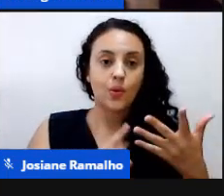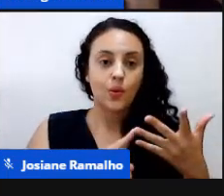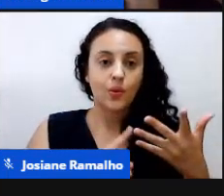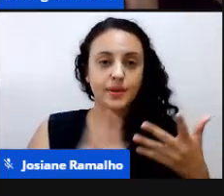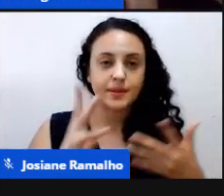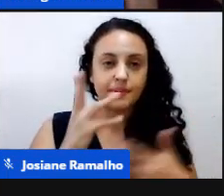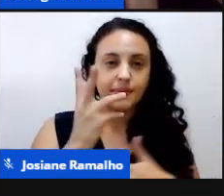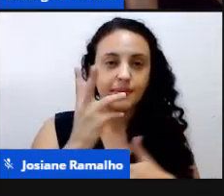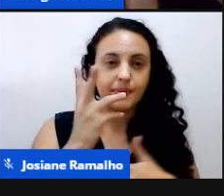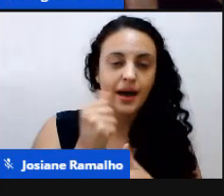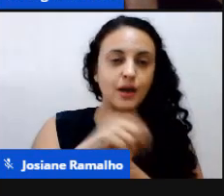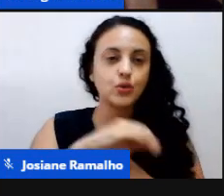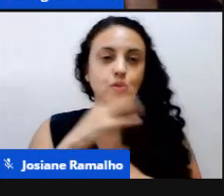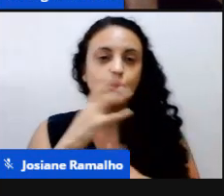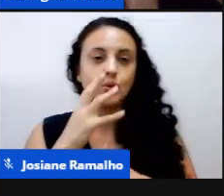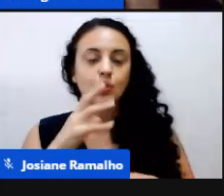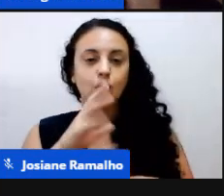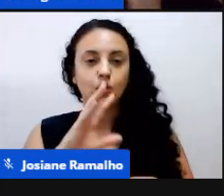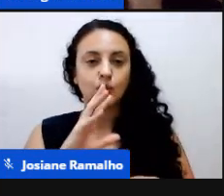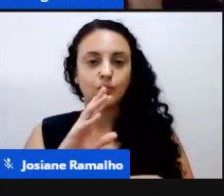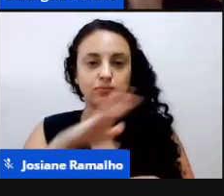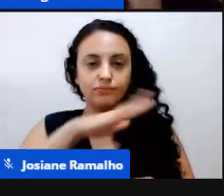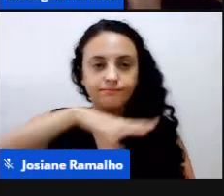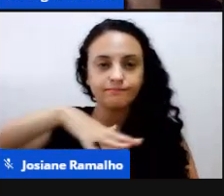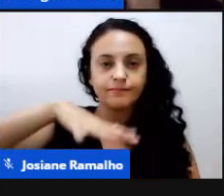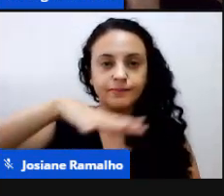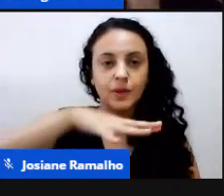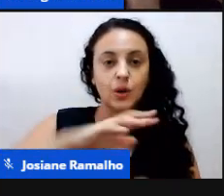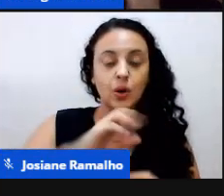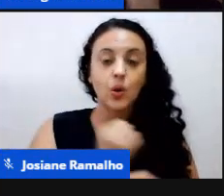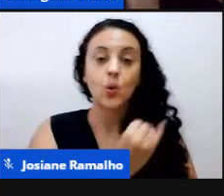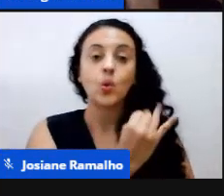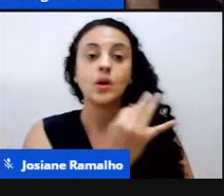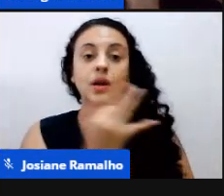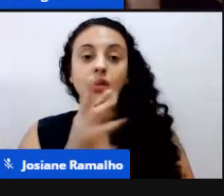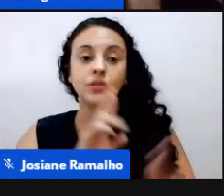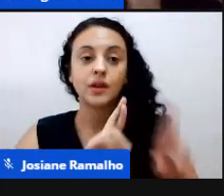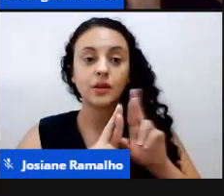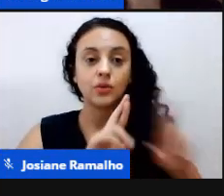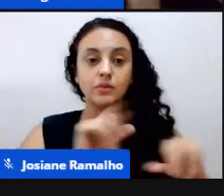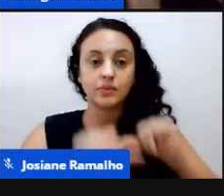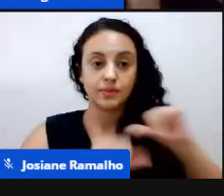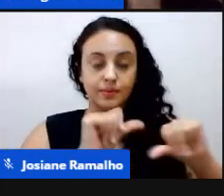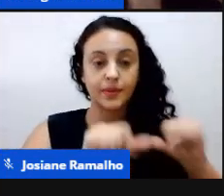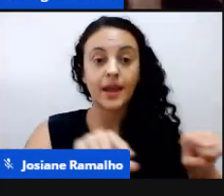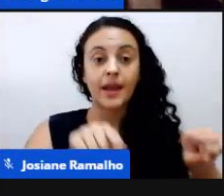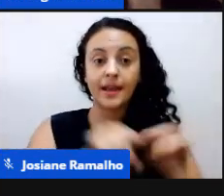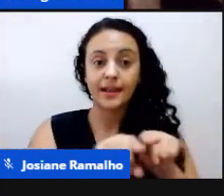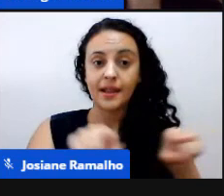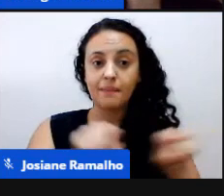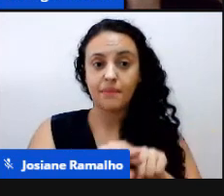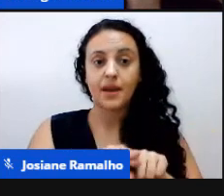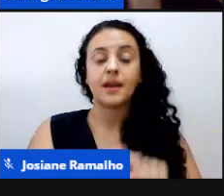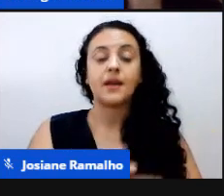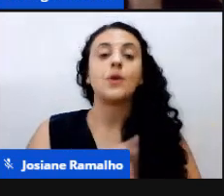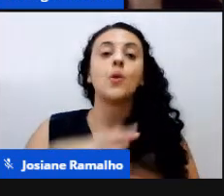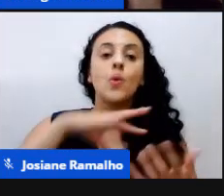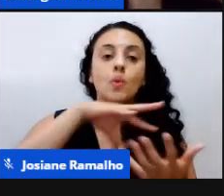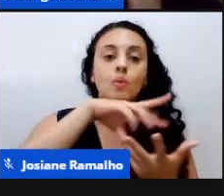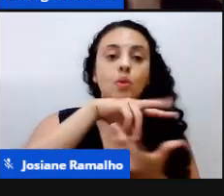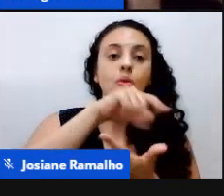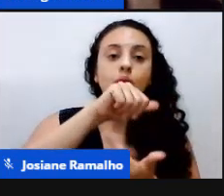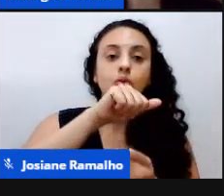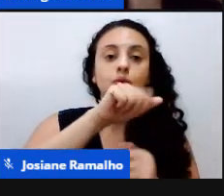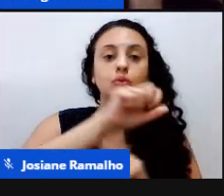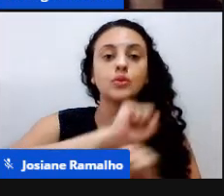transformações, e nós temos o campo de experiência, mundo social e natural também. Elisângela, como que esses campos de